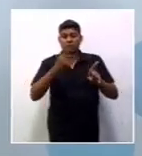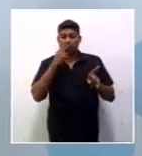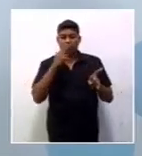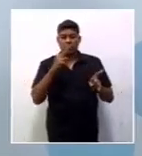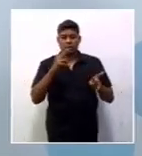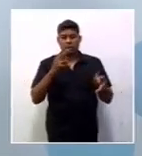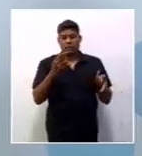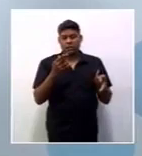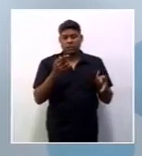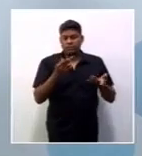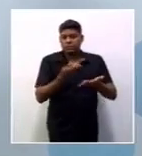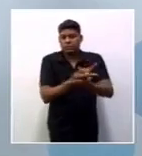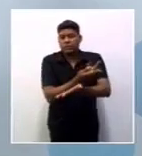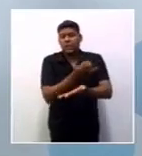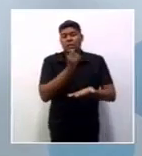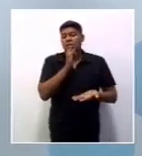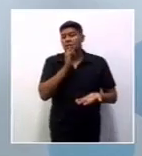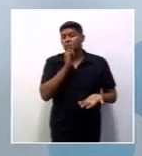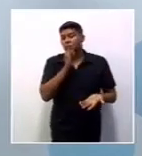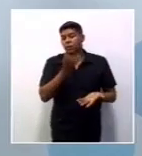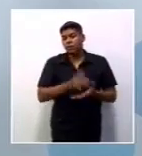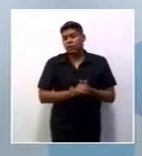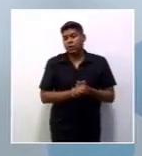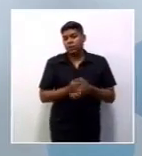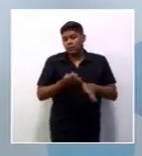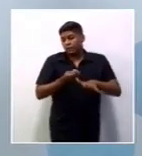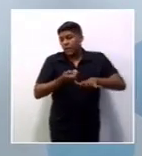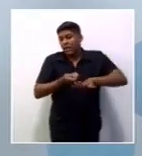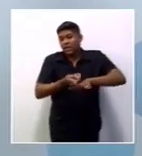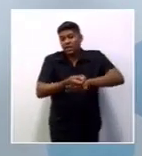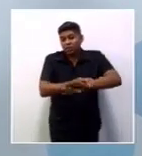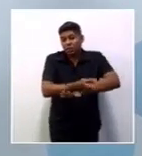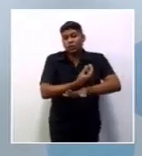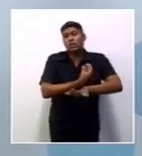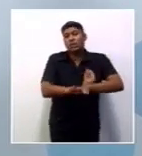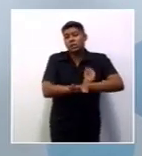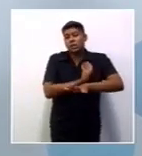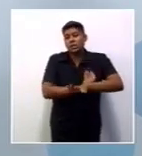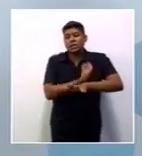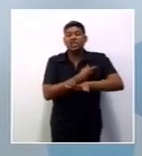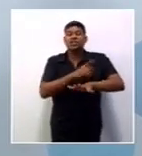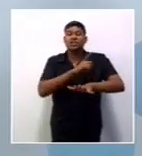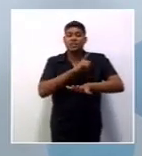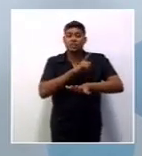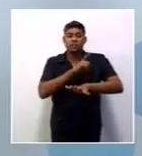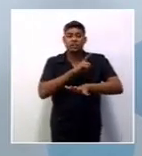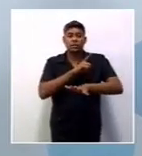acontecer. Dando um exemplo de fake news que existe, sim, nos